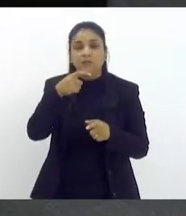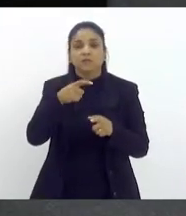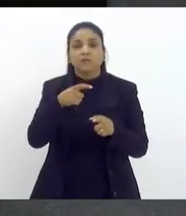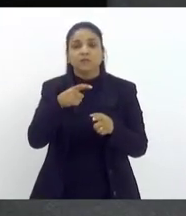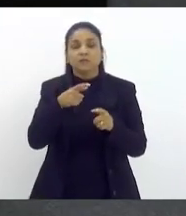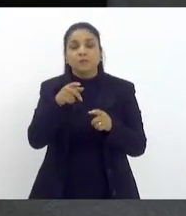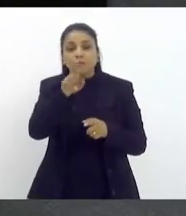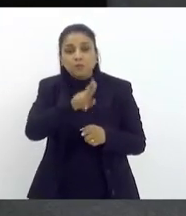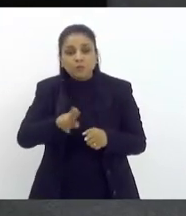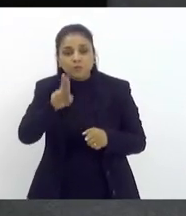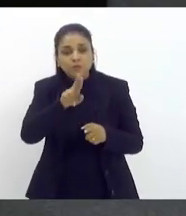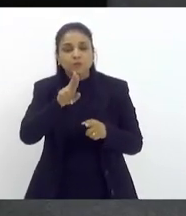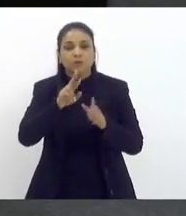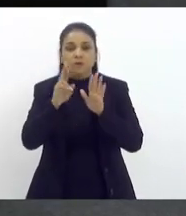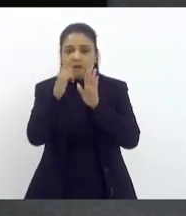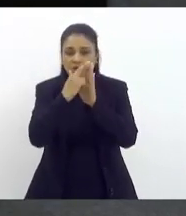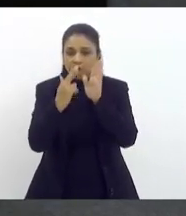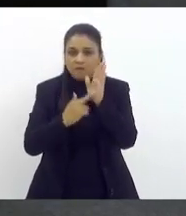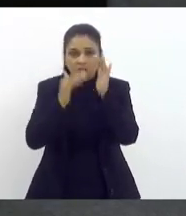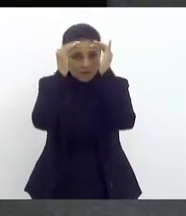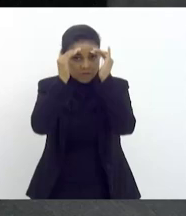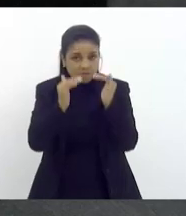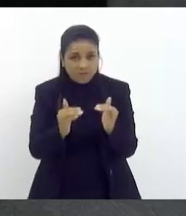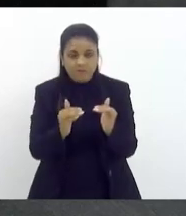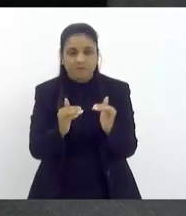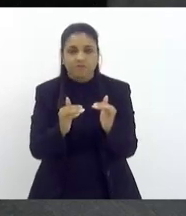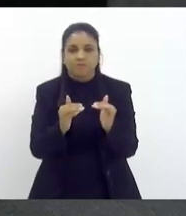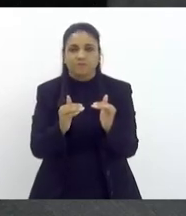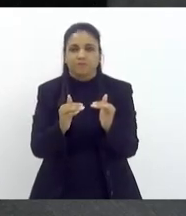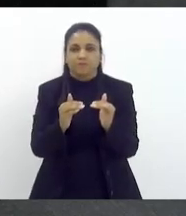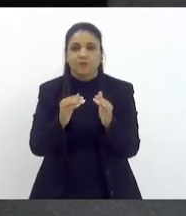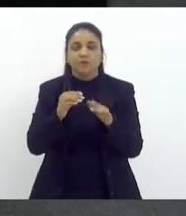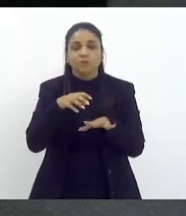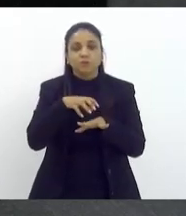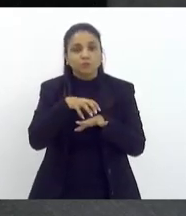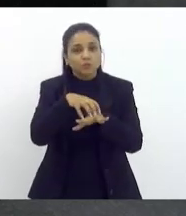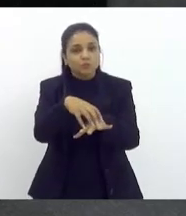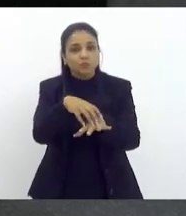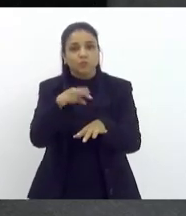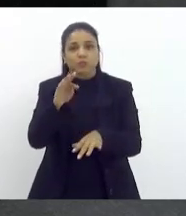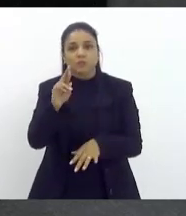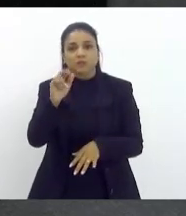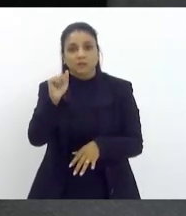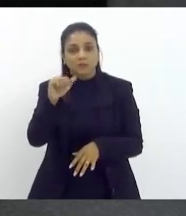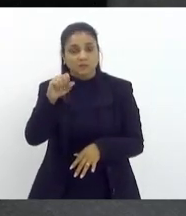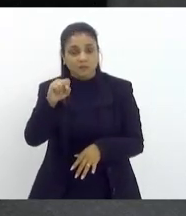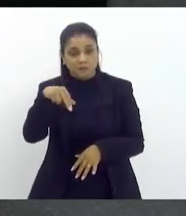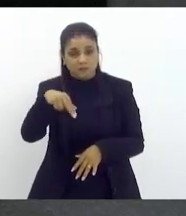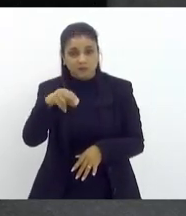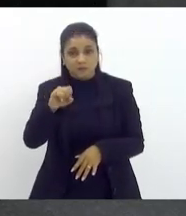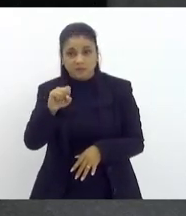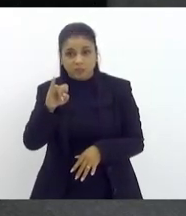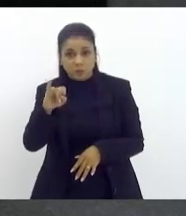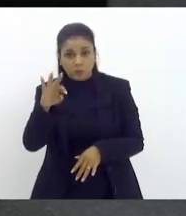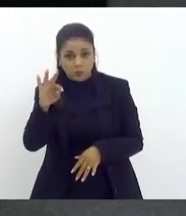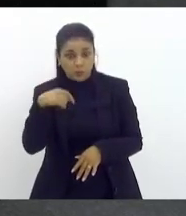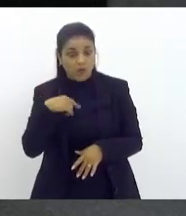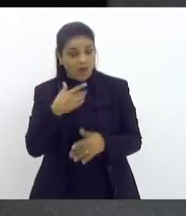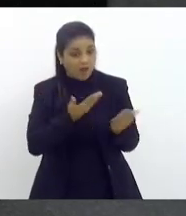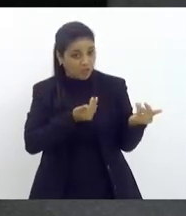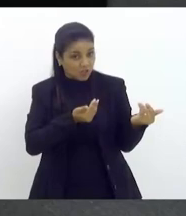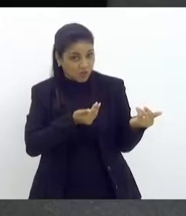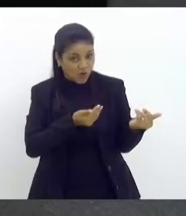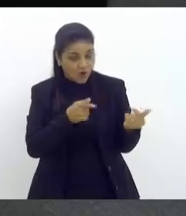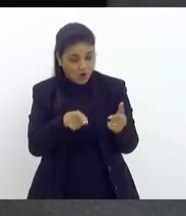os itens de segurança Então essa moça de 25 anos é que estudava enfermagem e deixou